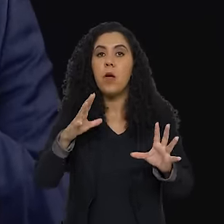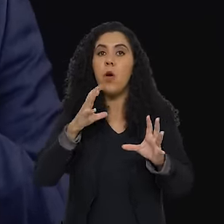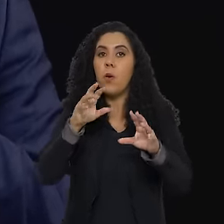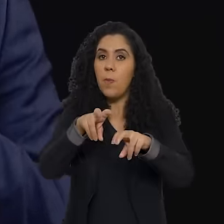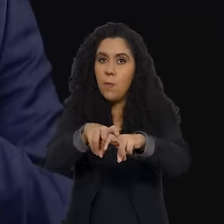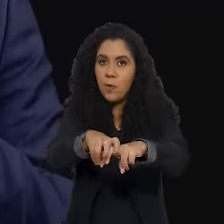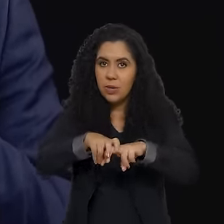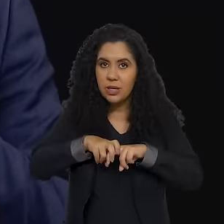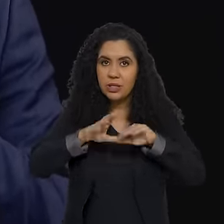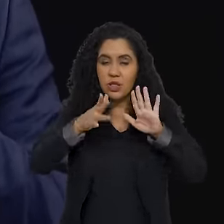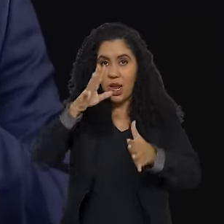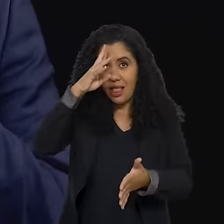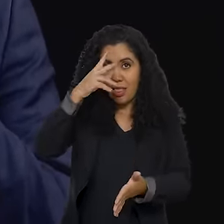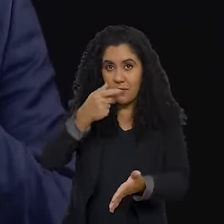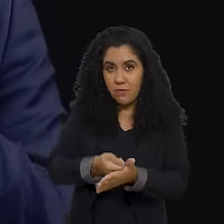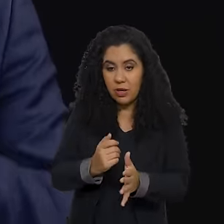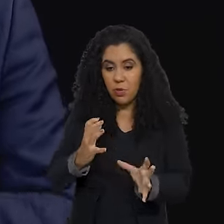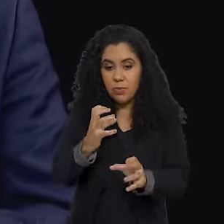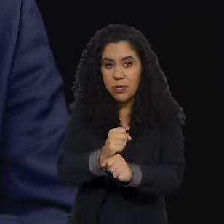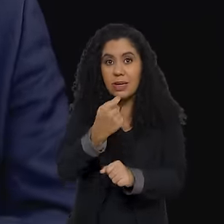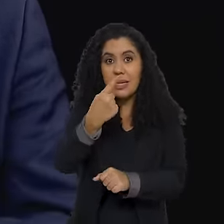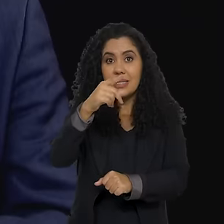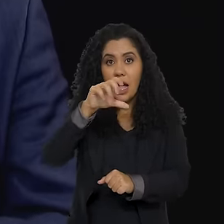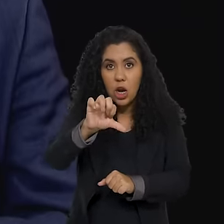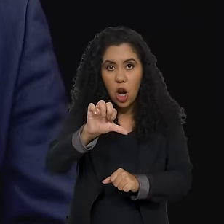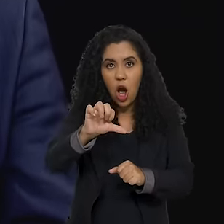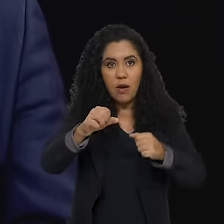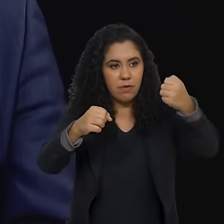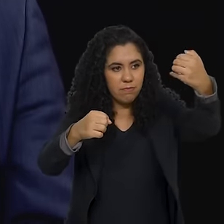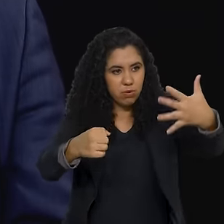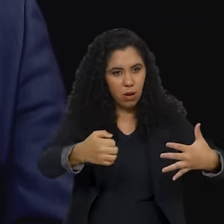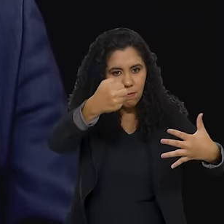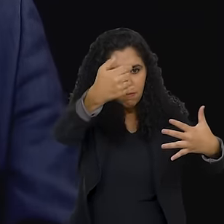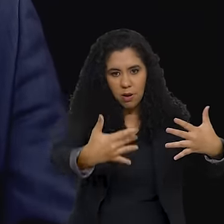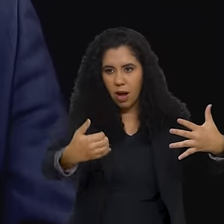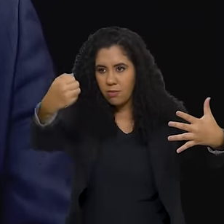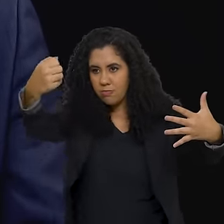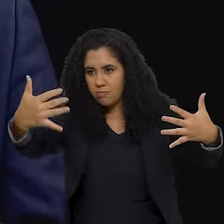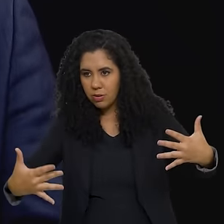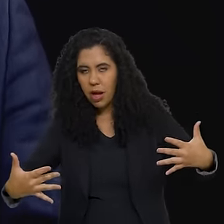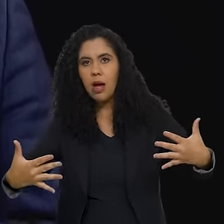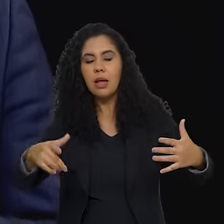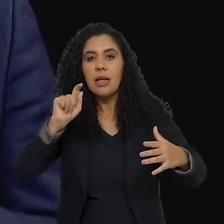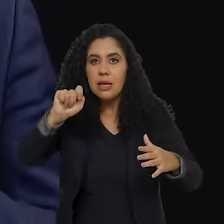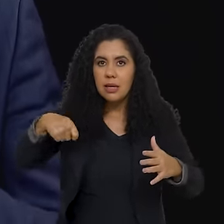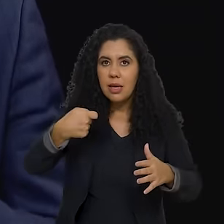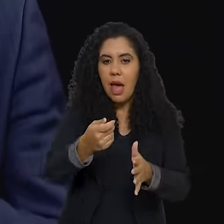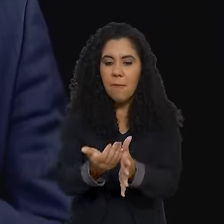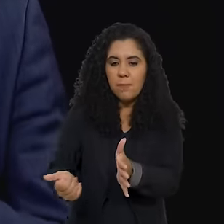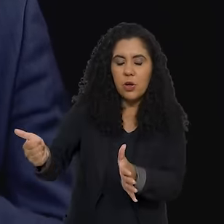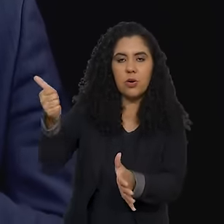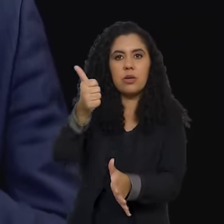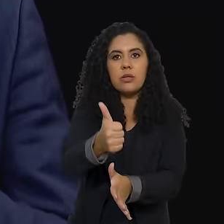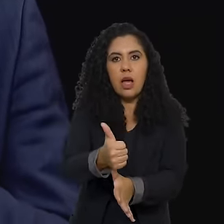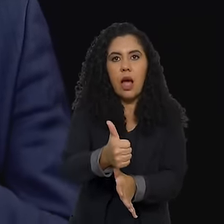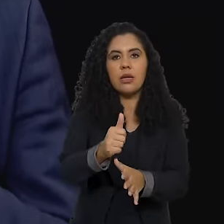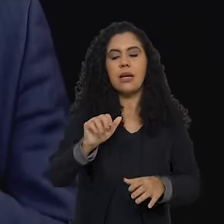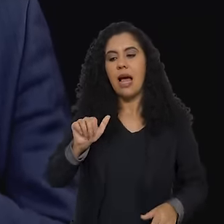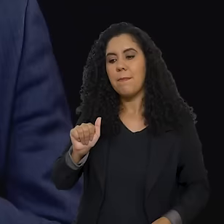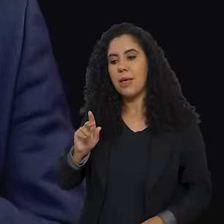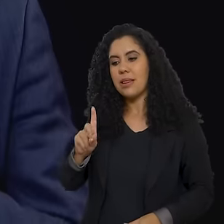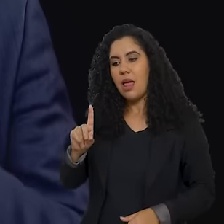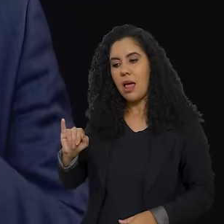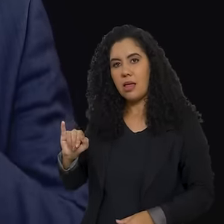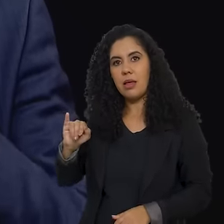definidas 19 cadeias produtivas prioritárias que estão sendo mapeadas. A BDI ficou